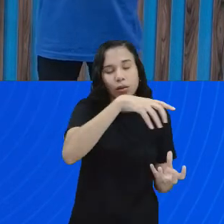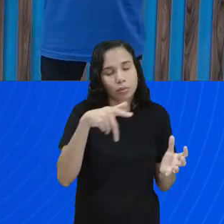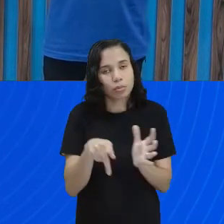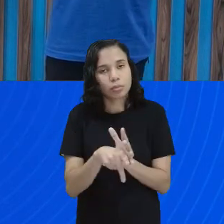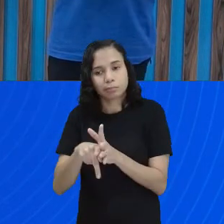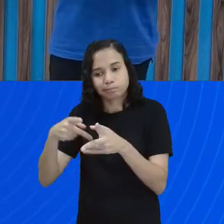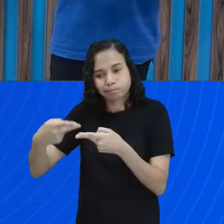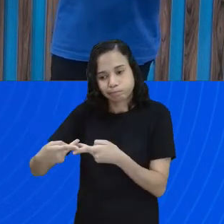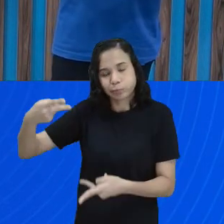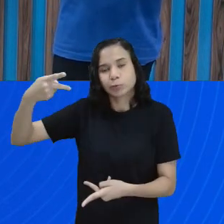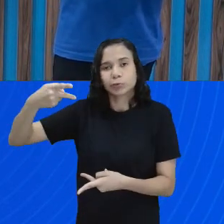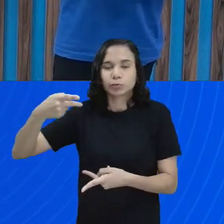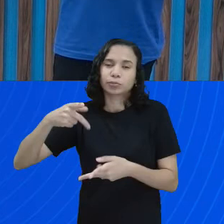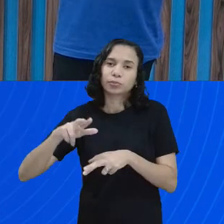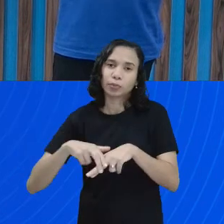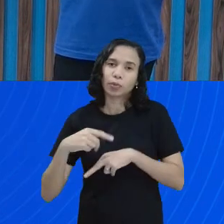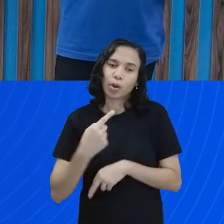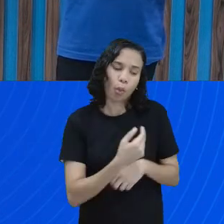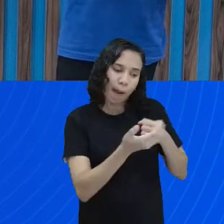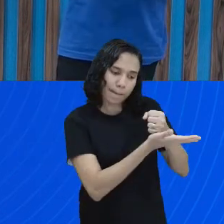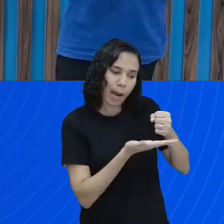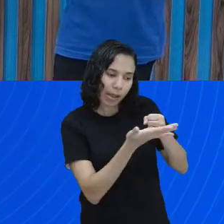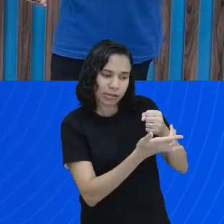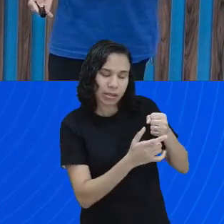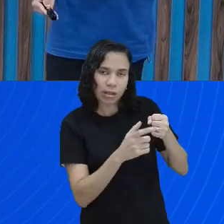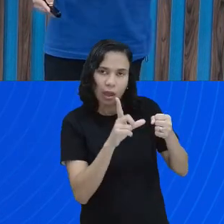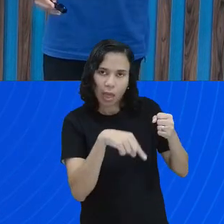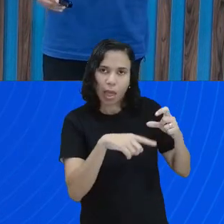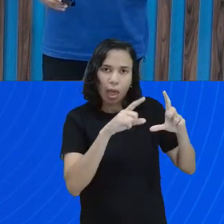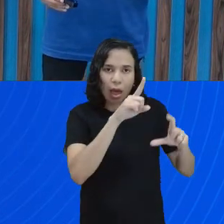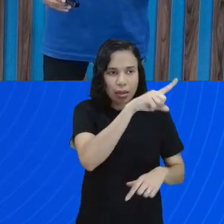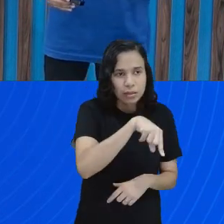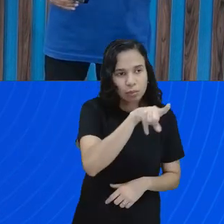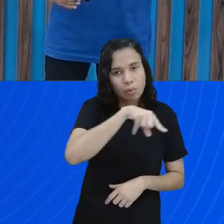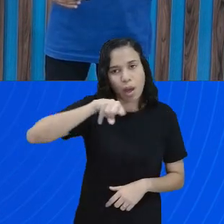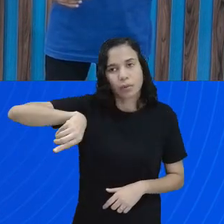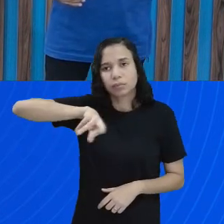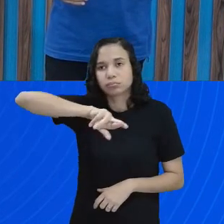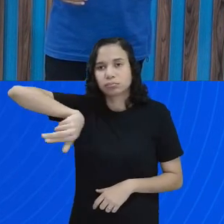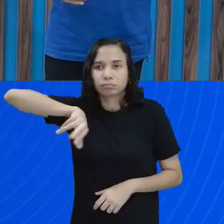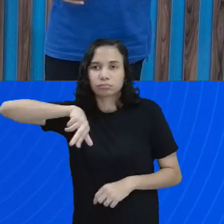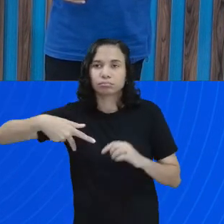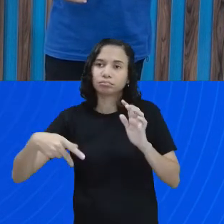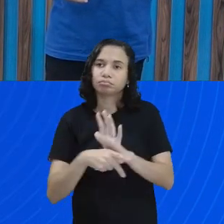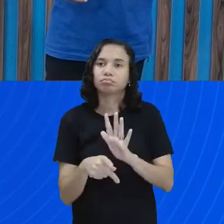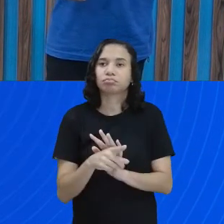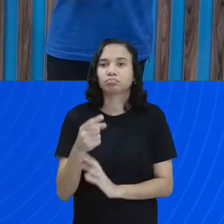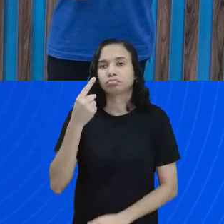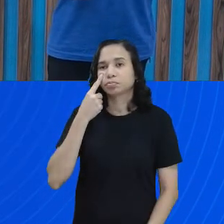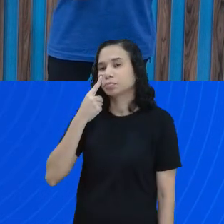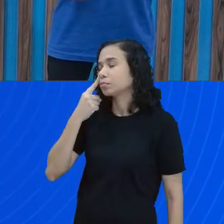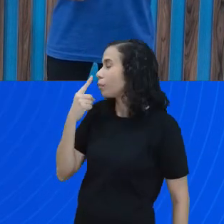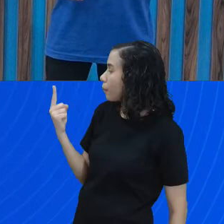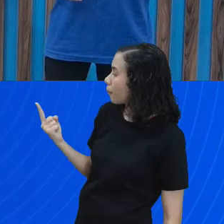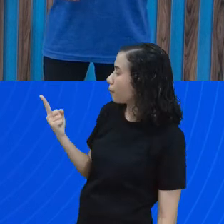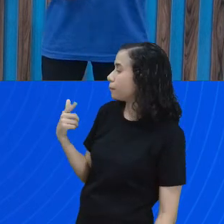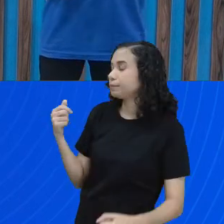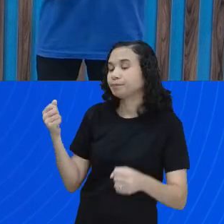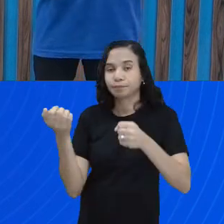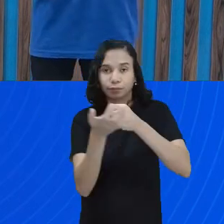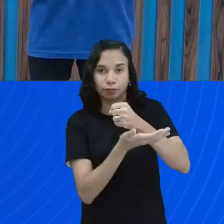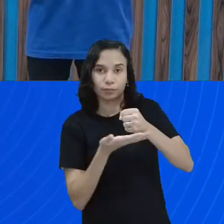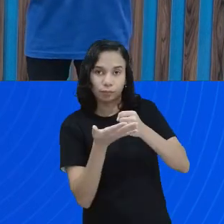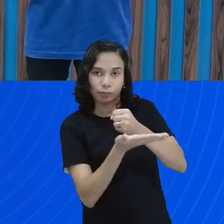só não podem ser chamados da mesma coisa, porque um é base circular e outro não. É a única maneira que não pode ser chamado, tá bom? Então, o volume vai ser